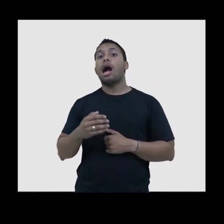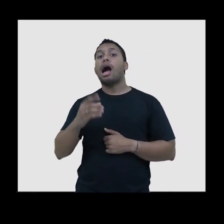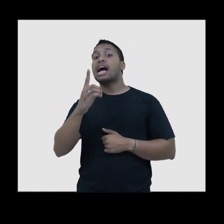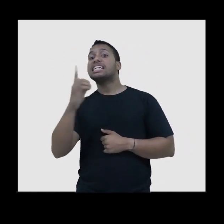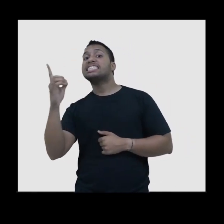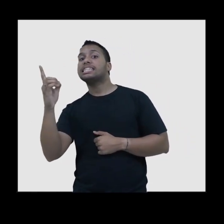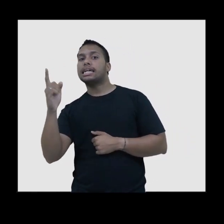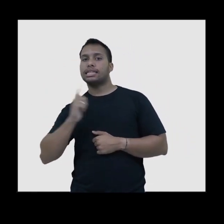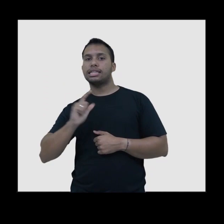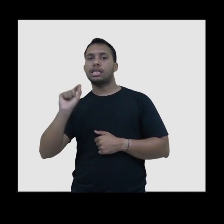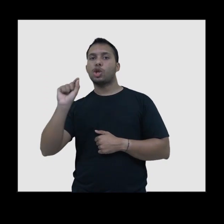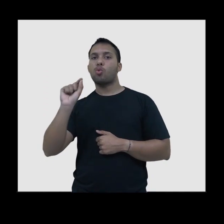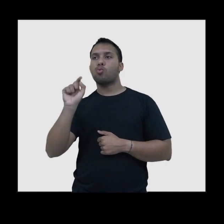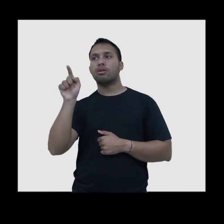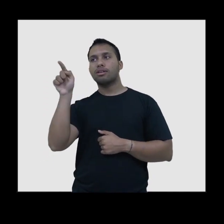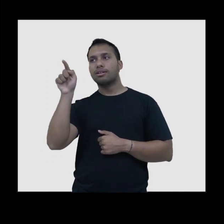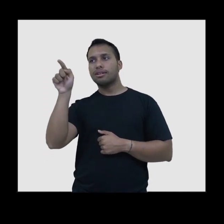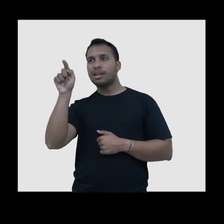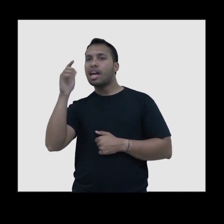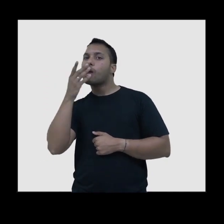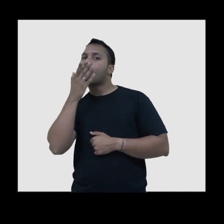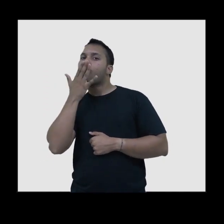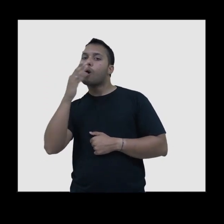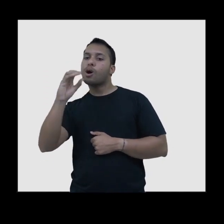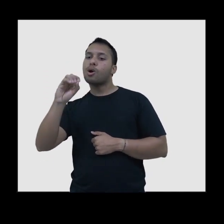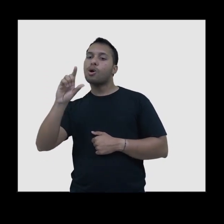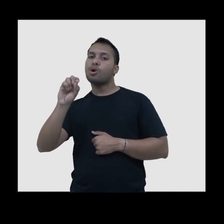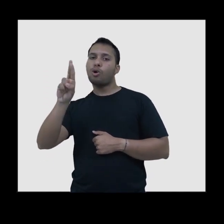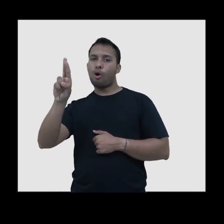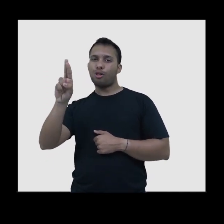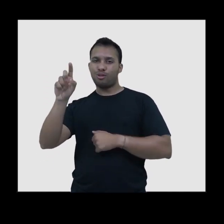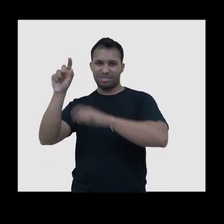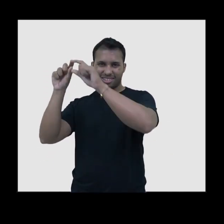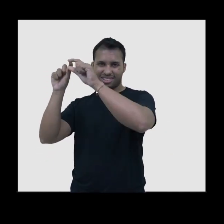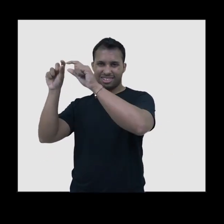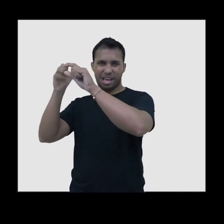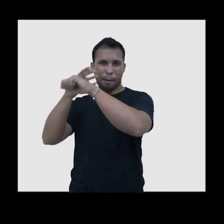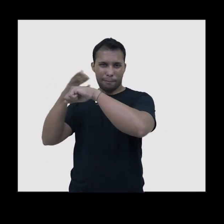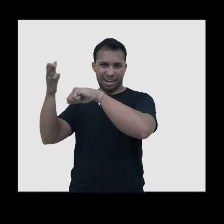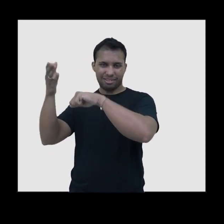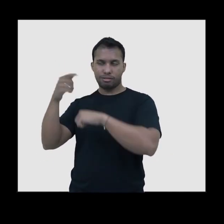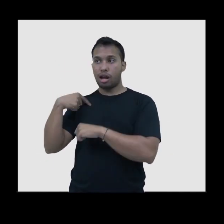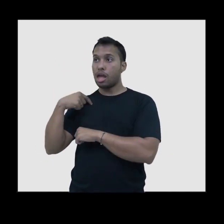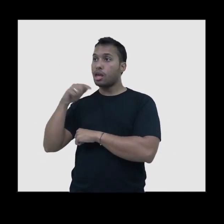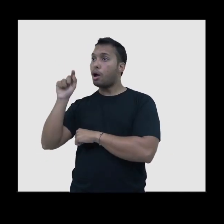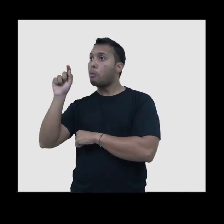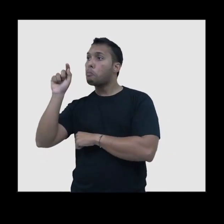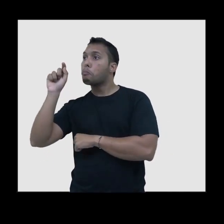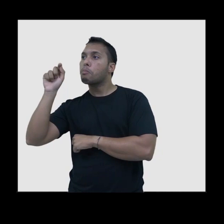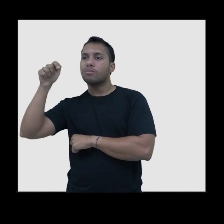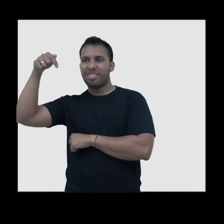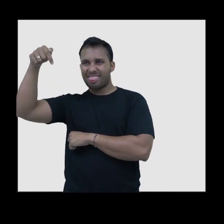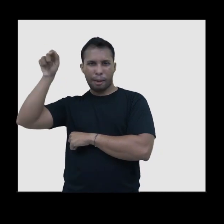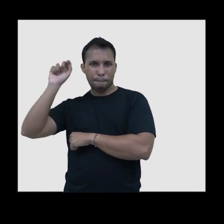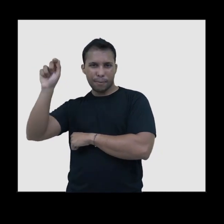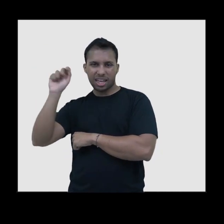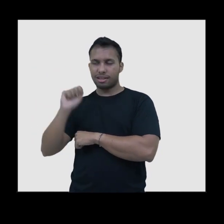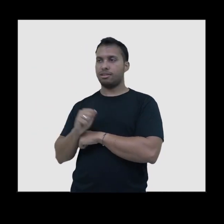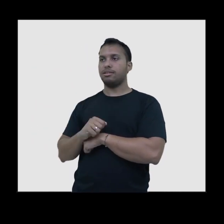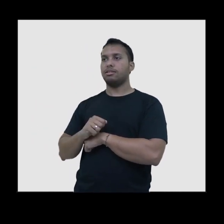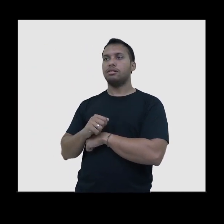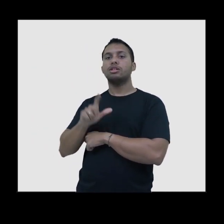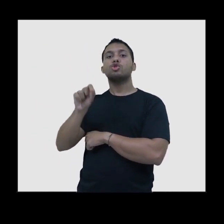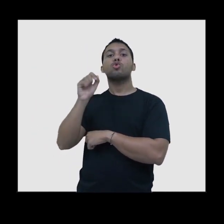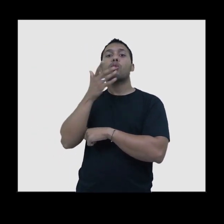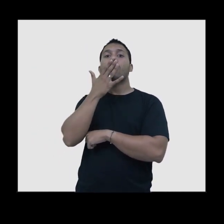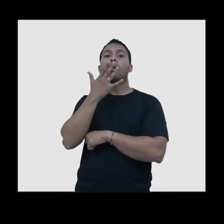E aqui à direita a gente tem a propriedade Color, que está com um quadradinho aqui branco, ó, que define essa cor. Eu vou clicar